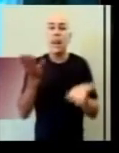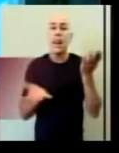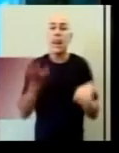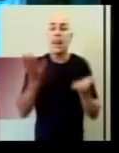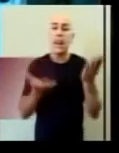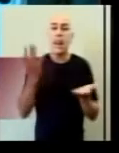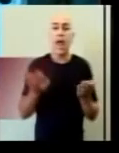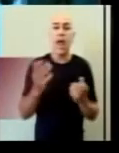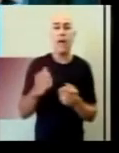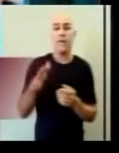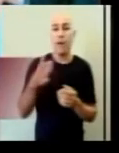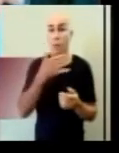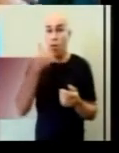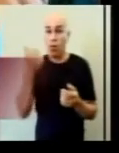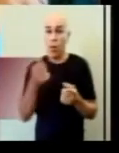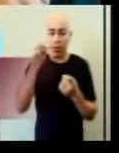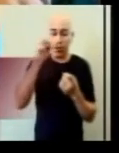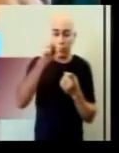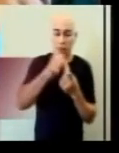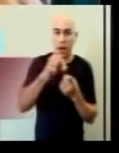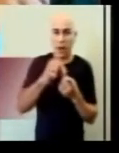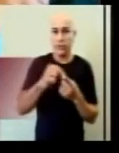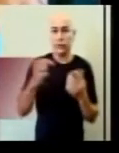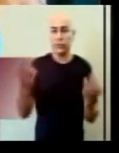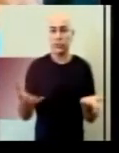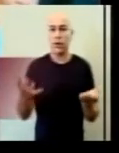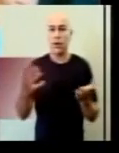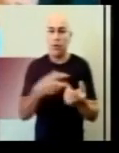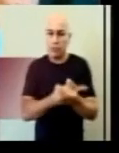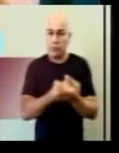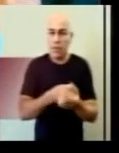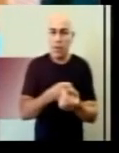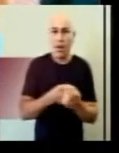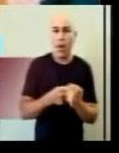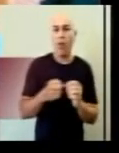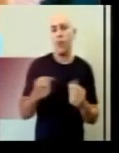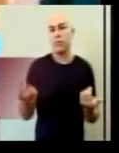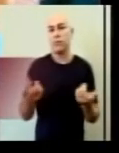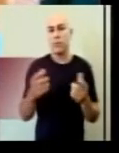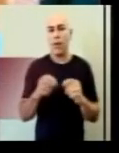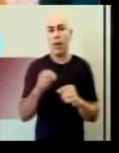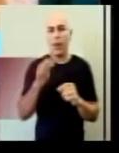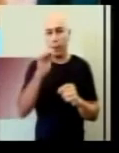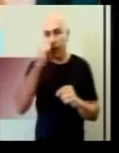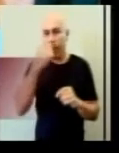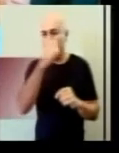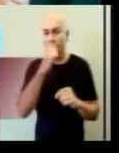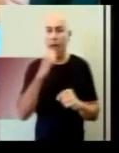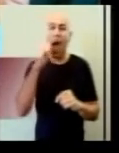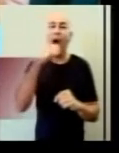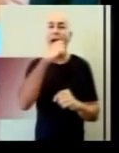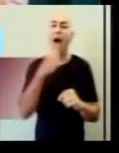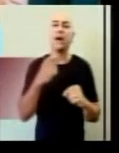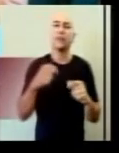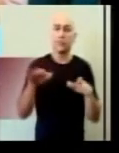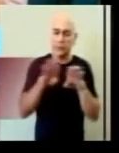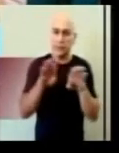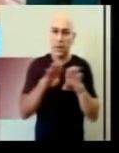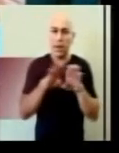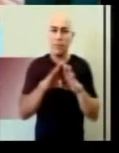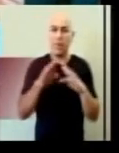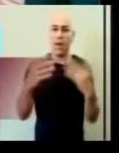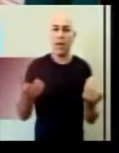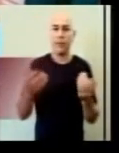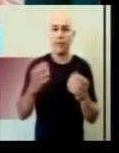que existe, que é o teste molecular ou PCR. Tá? Isso indica que o paciente está com